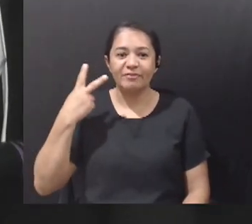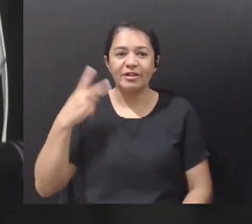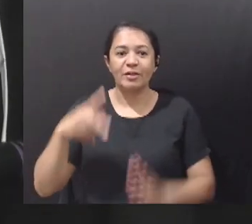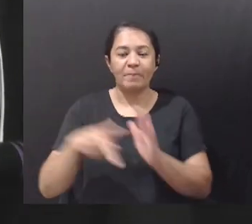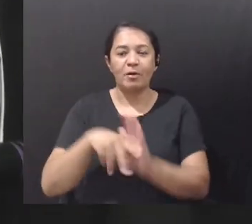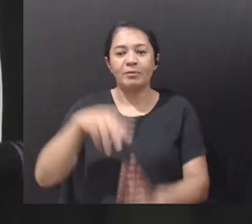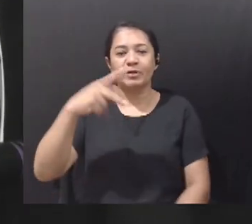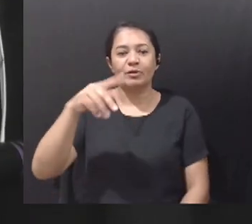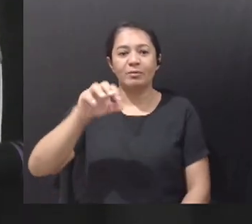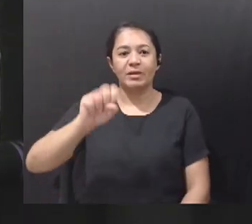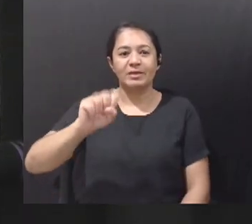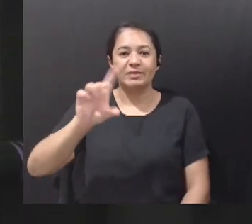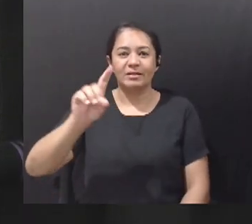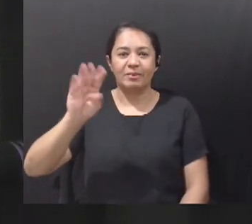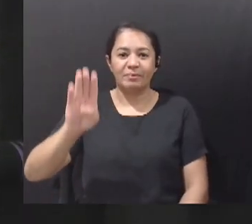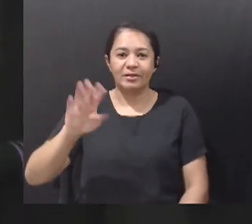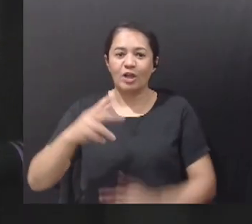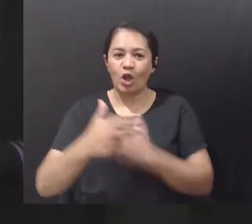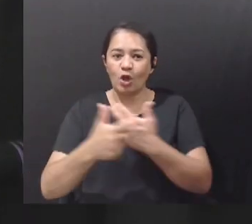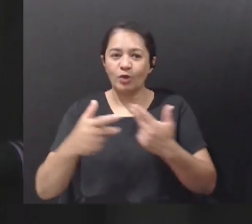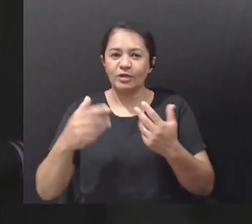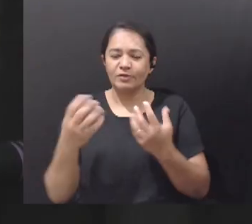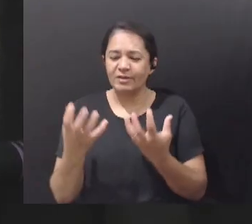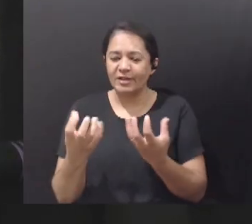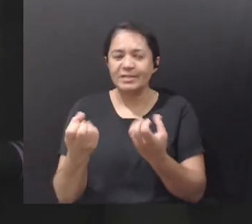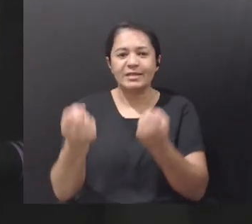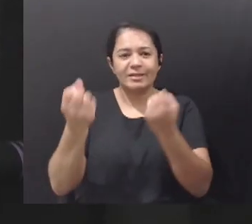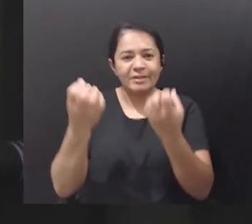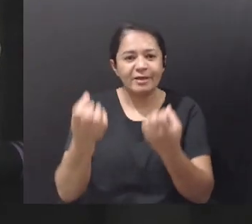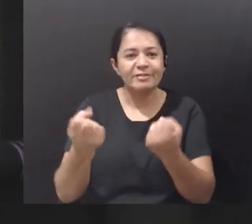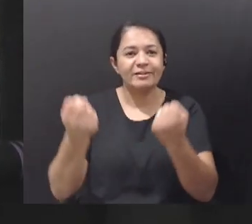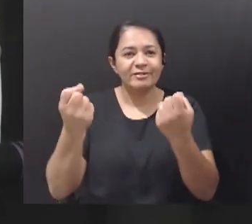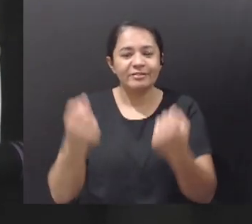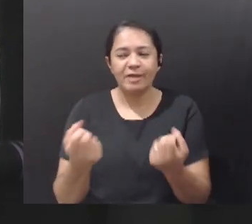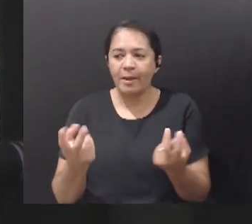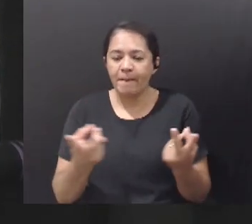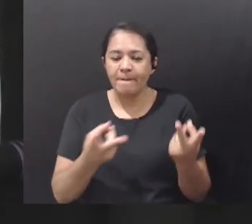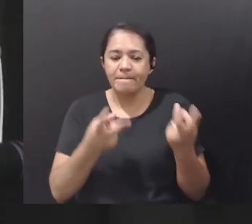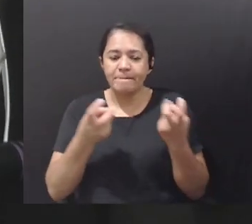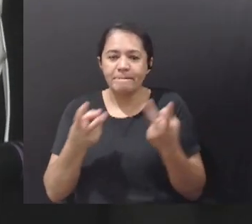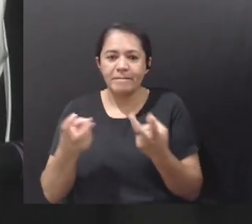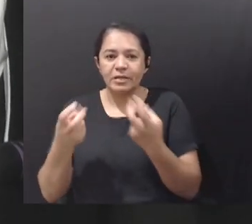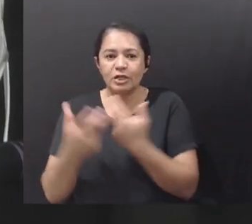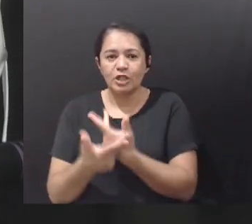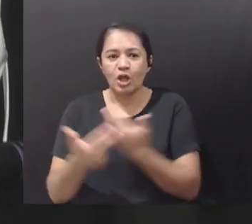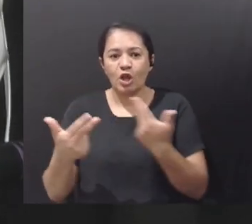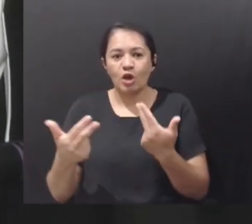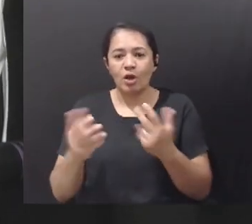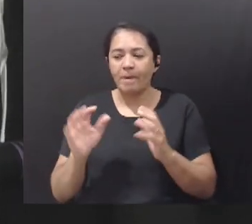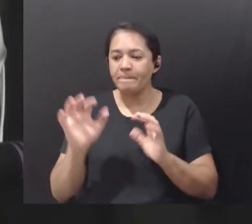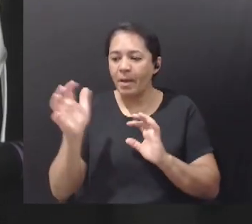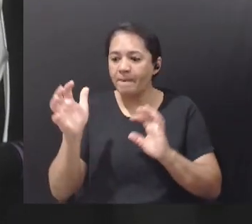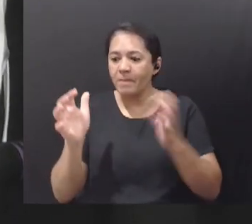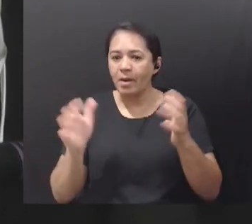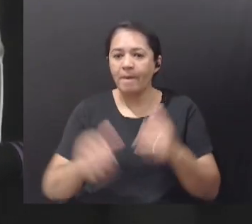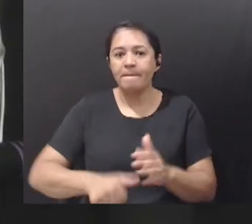tem coisas que você vai abraçando, Mirna, e vai vendo que as coisas estão acontecendo. Primeiro que Deus abençoe, Deus ajuda e Deus faz